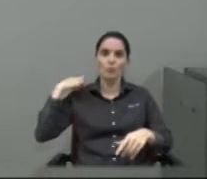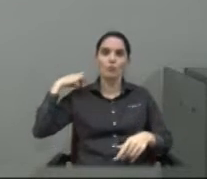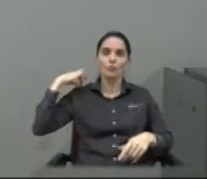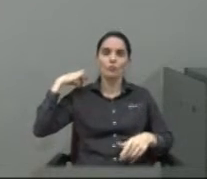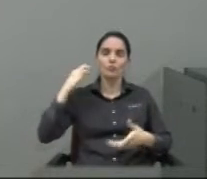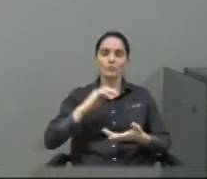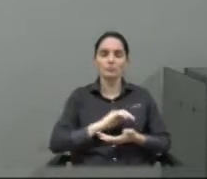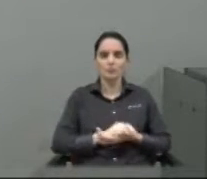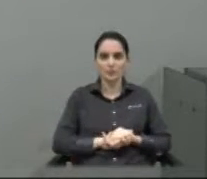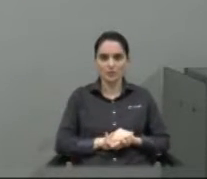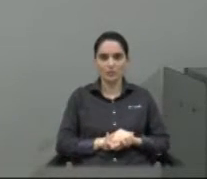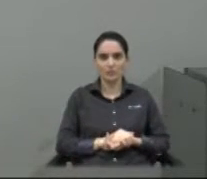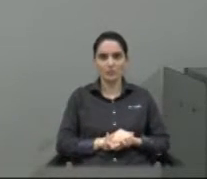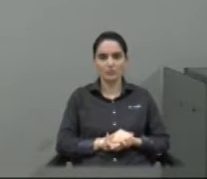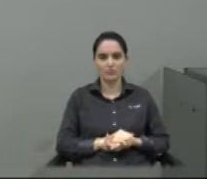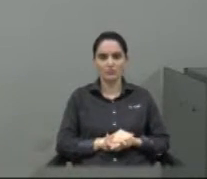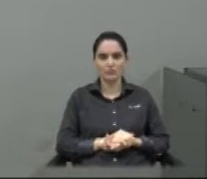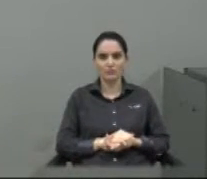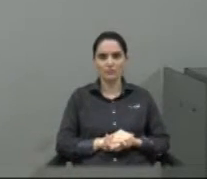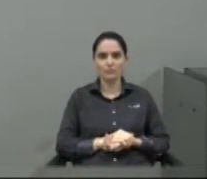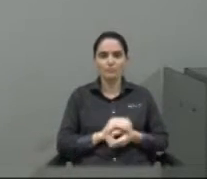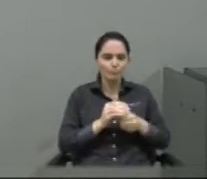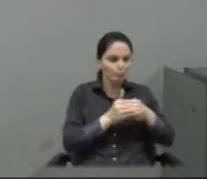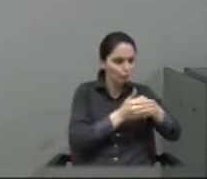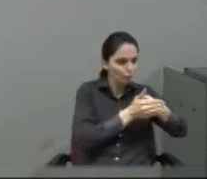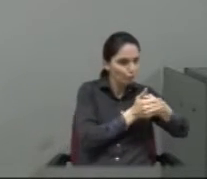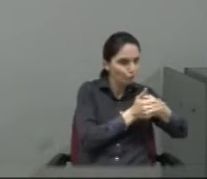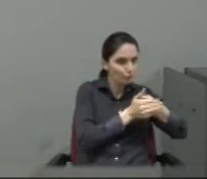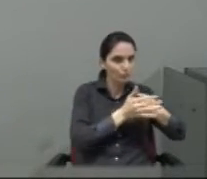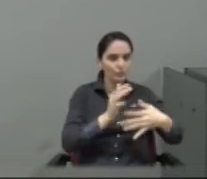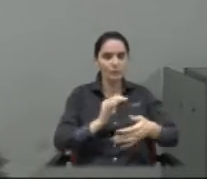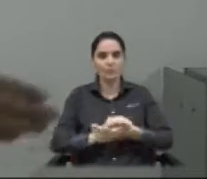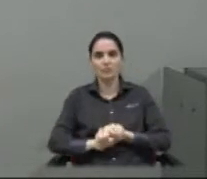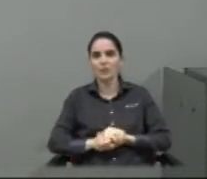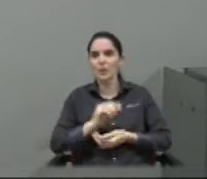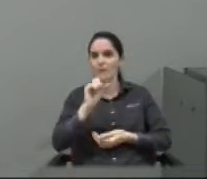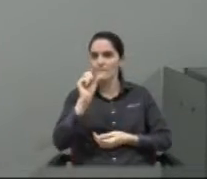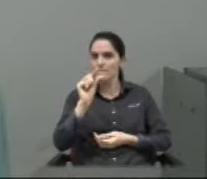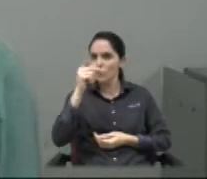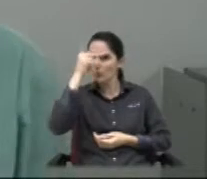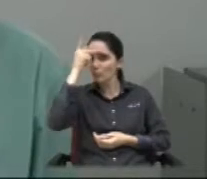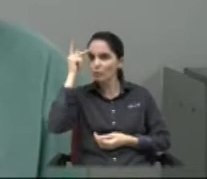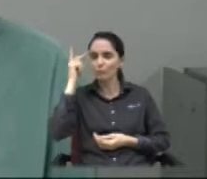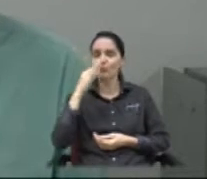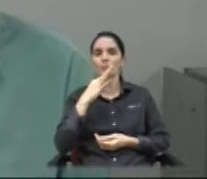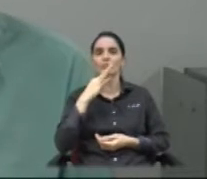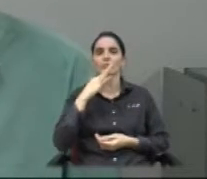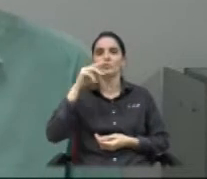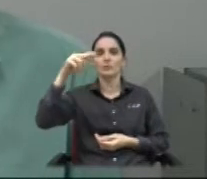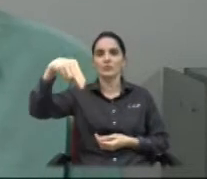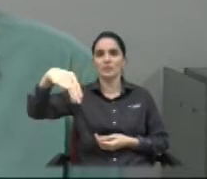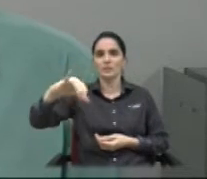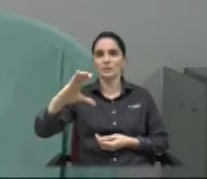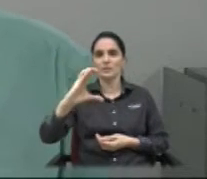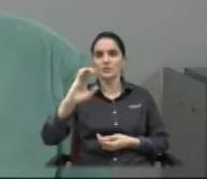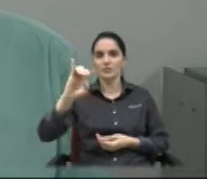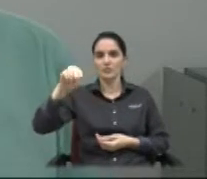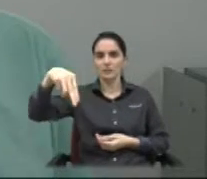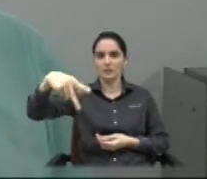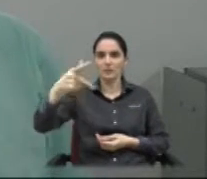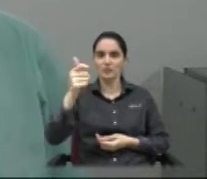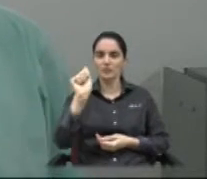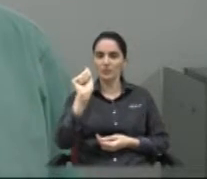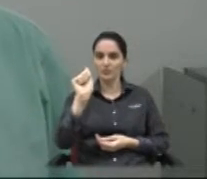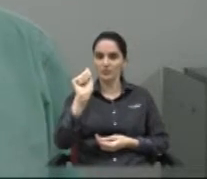de maneira anônima. Pouca gente sabe que a Nicinha tem uma vida dentro do serviço voluntário da nossa